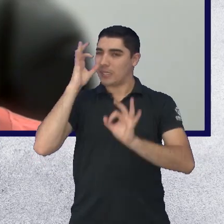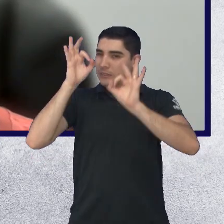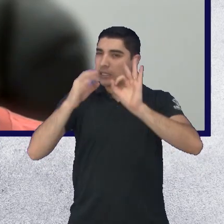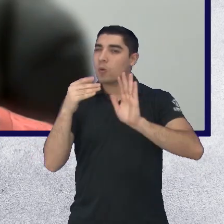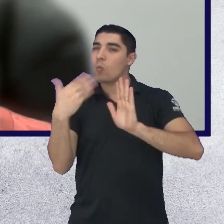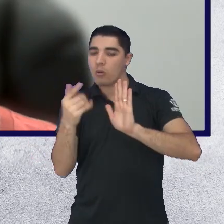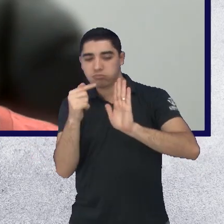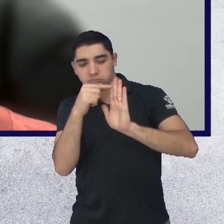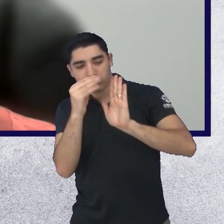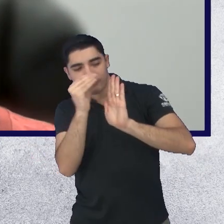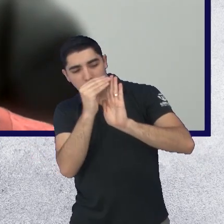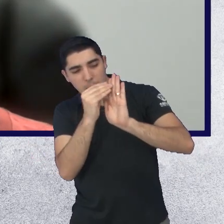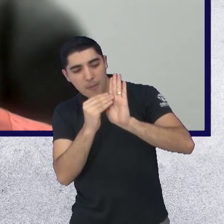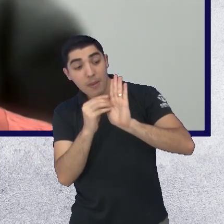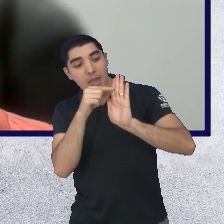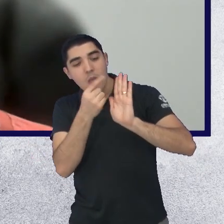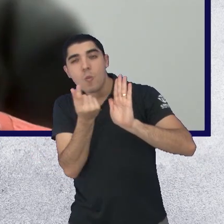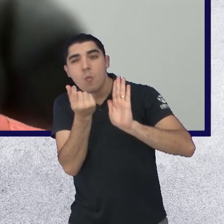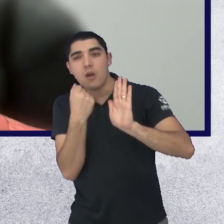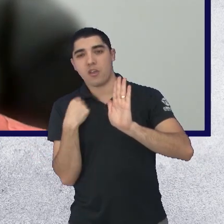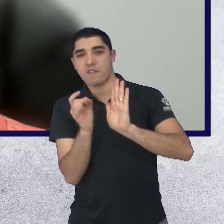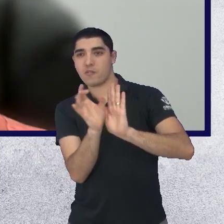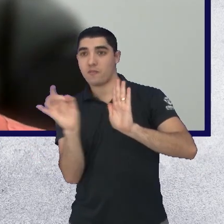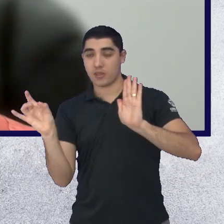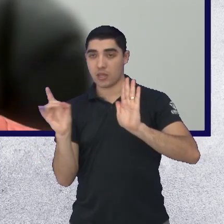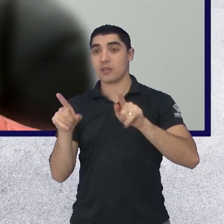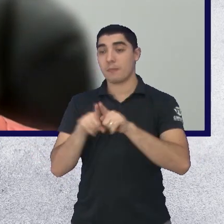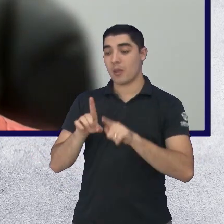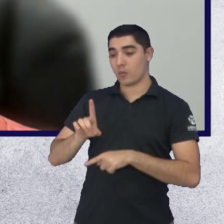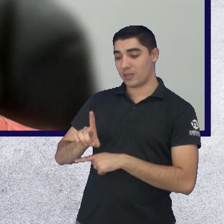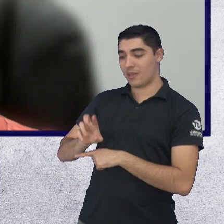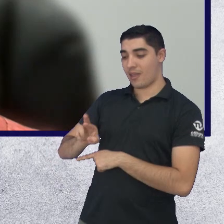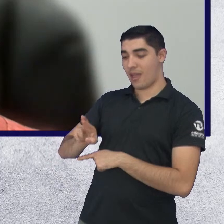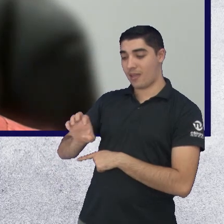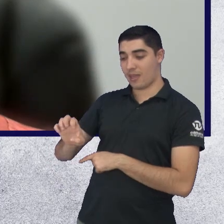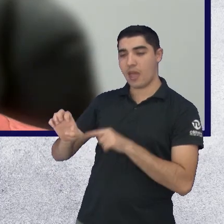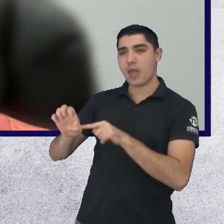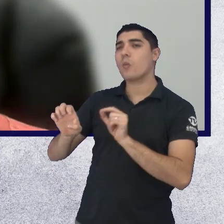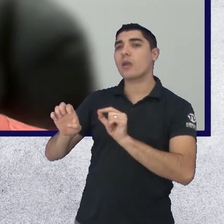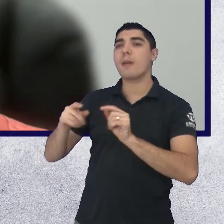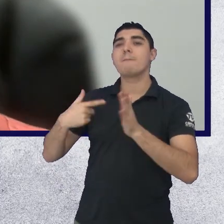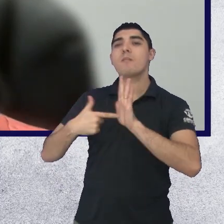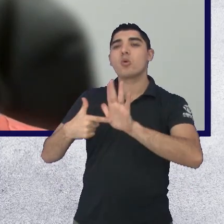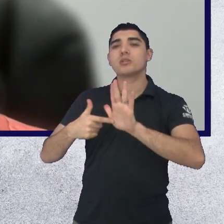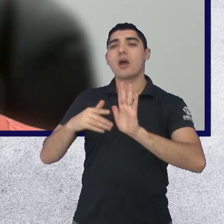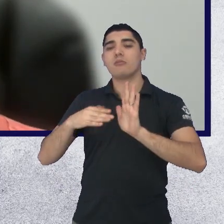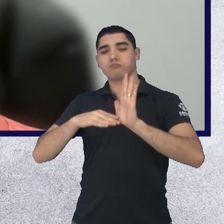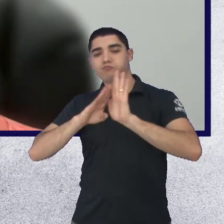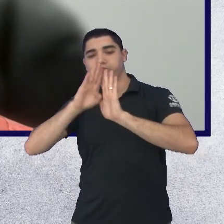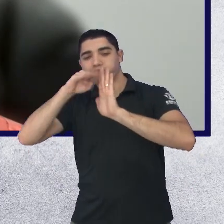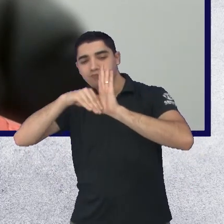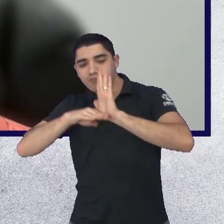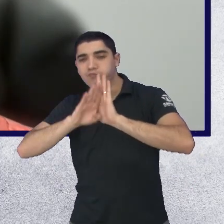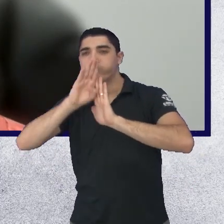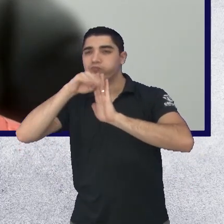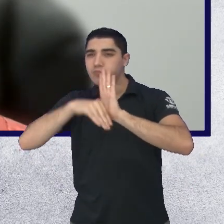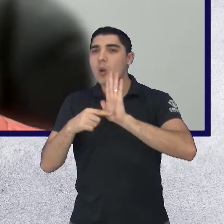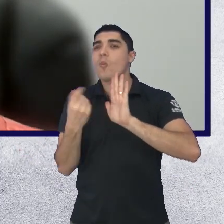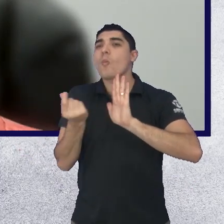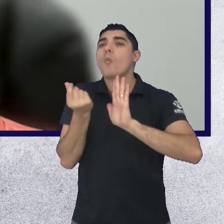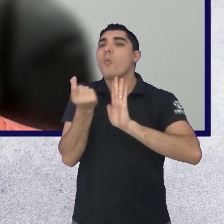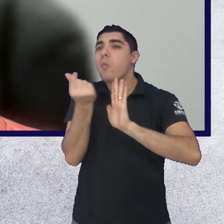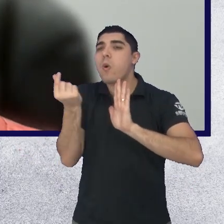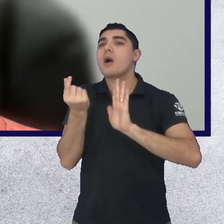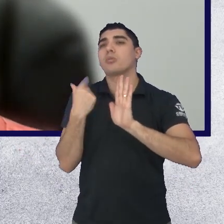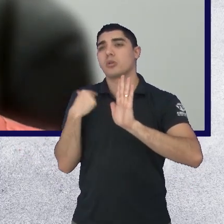colocar isso, precisa saber fazer um DRE, que é o demonstrativo de resultado. Todo mês a gente vai saber se a empresa